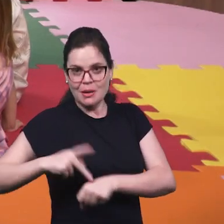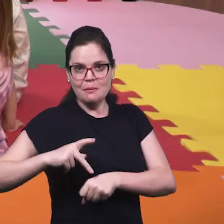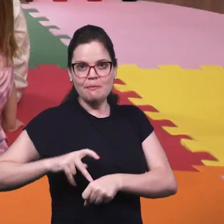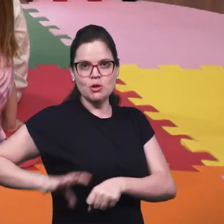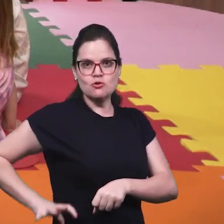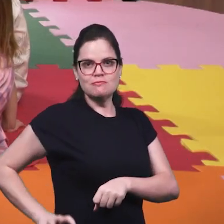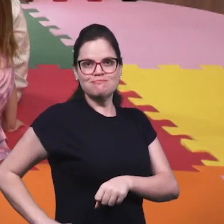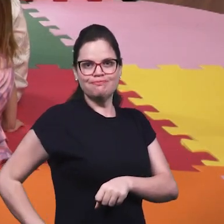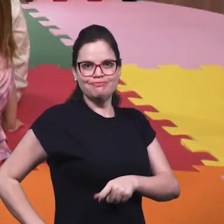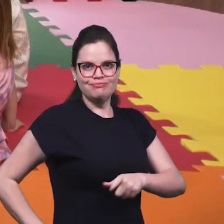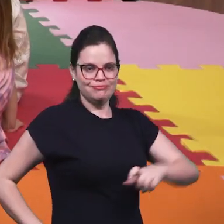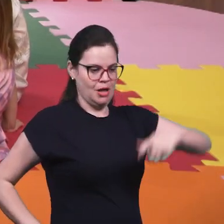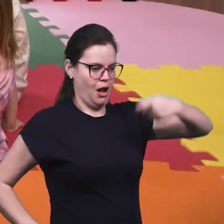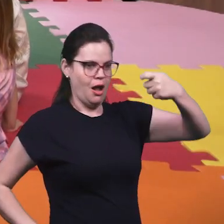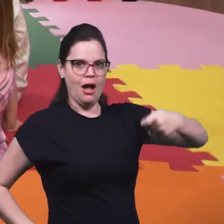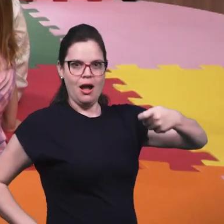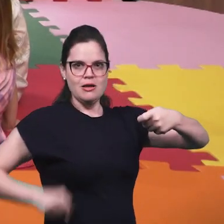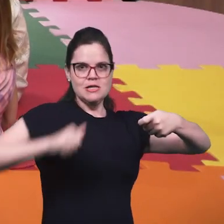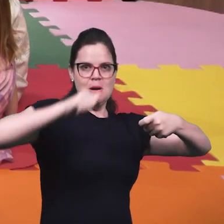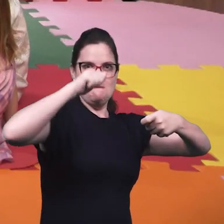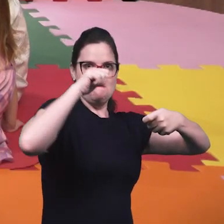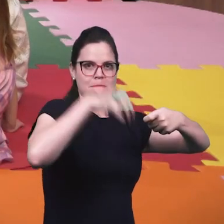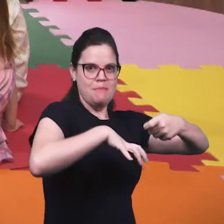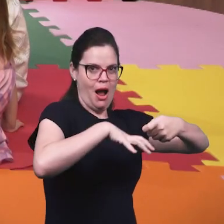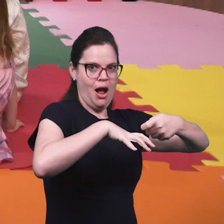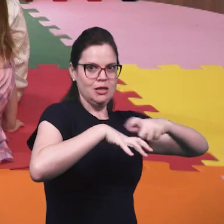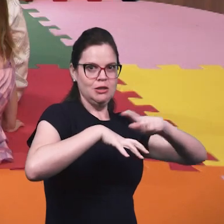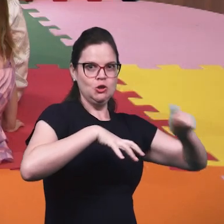alforje, colocou na funda,